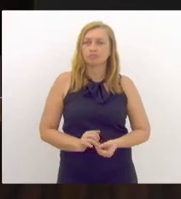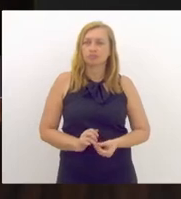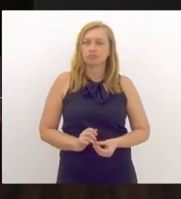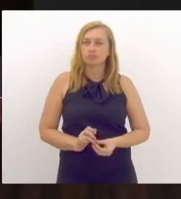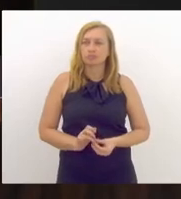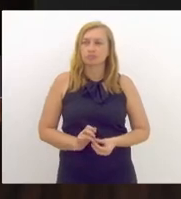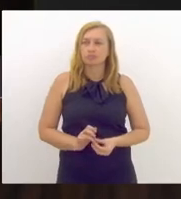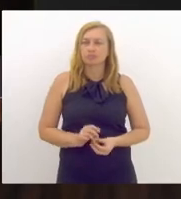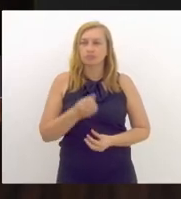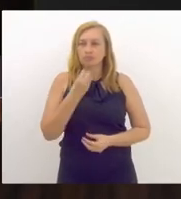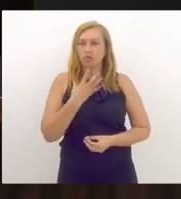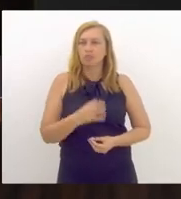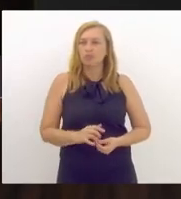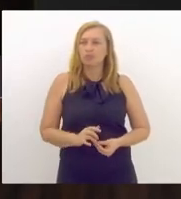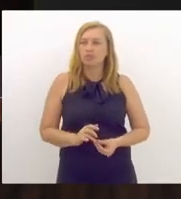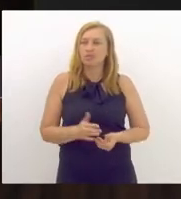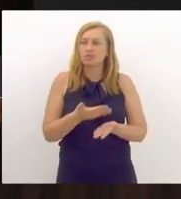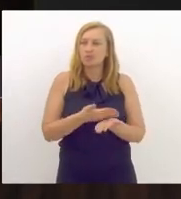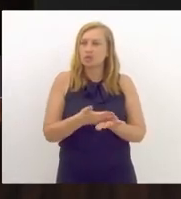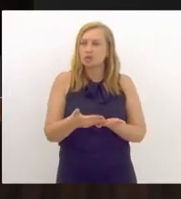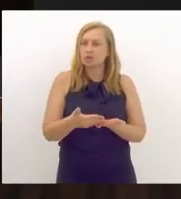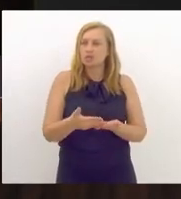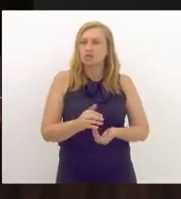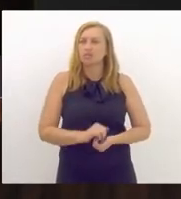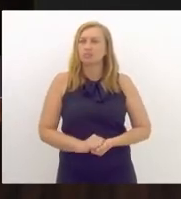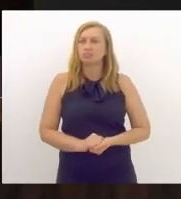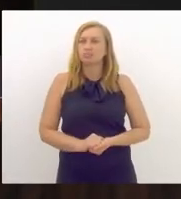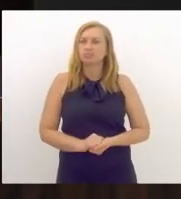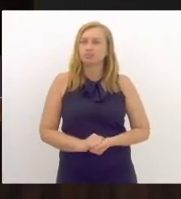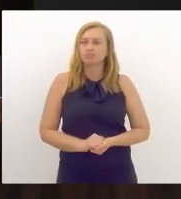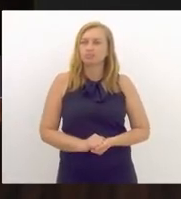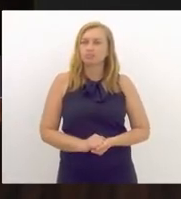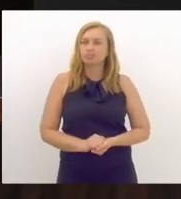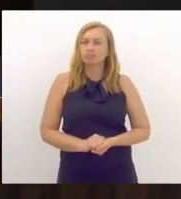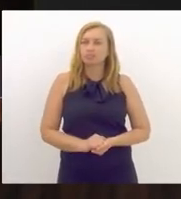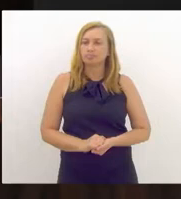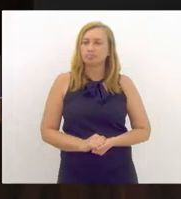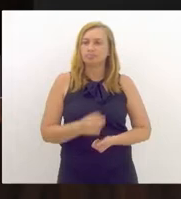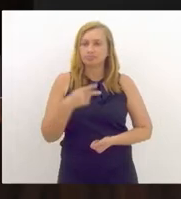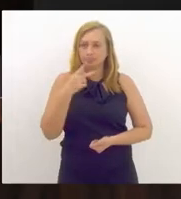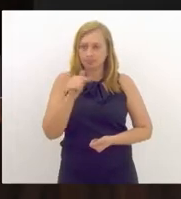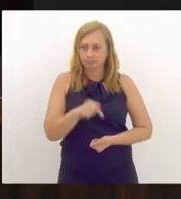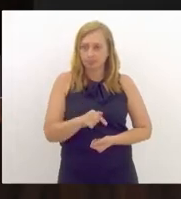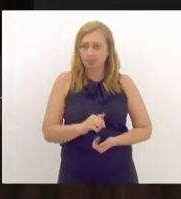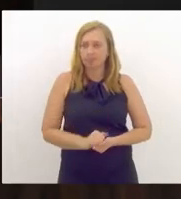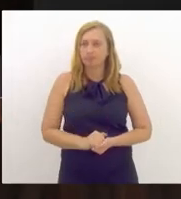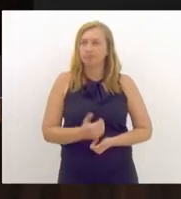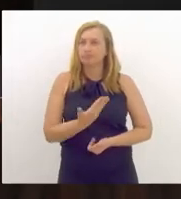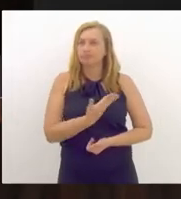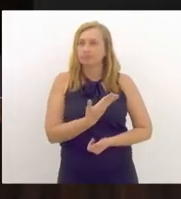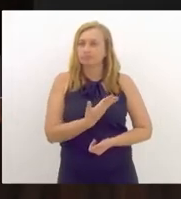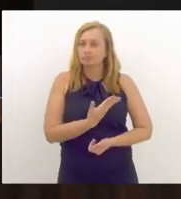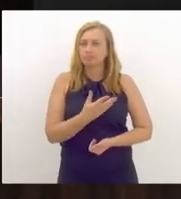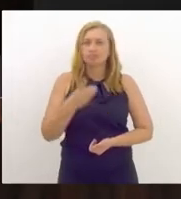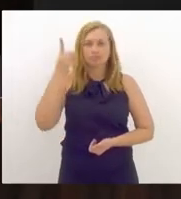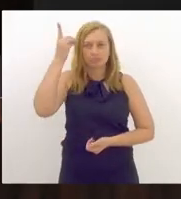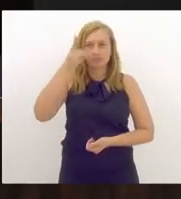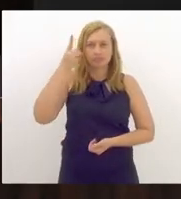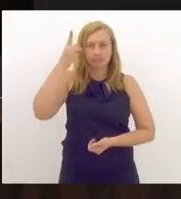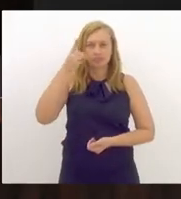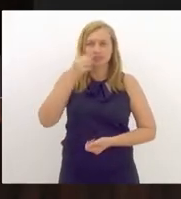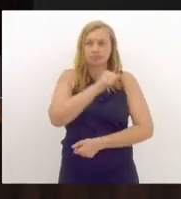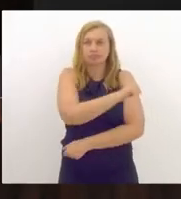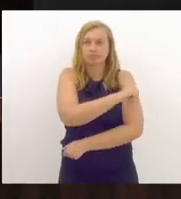bom gente a gente vai começar eu quero eh ressaltar aqui que a nossa companheira Deputado enfermeira